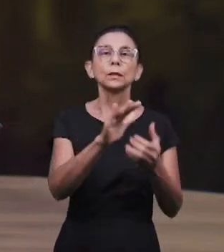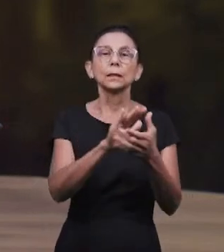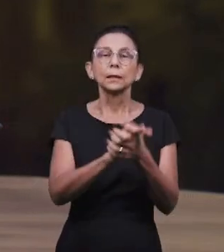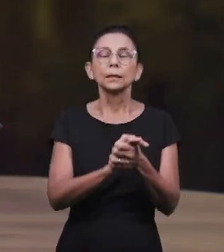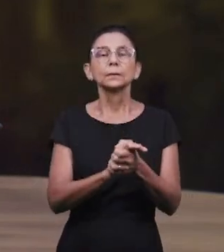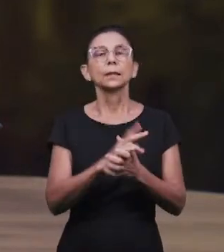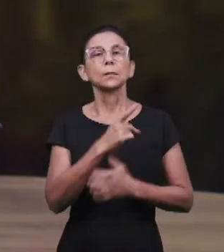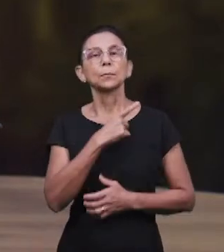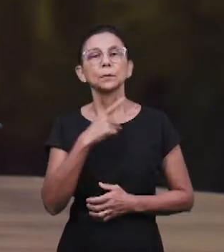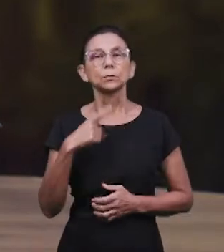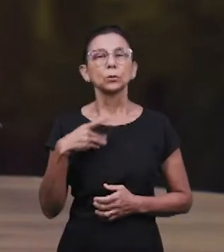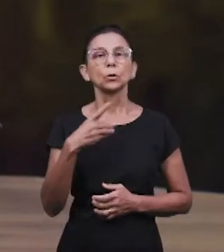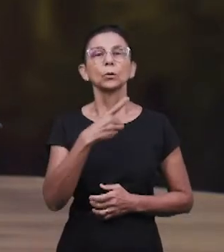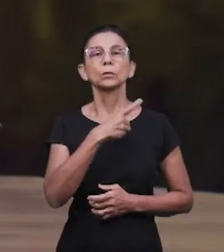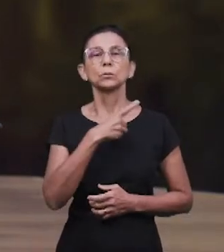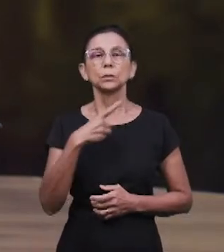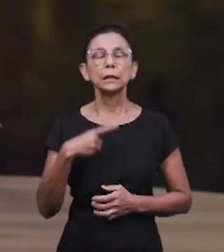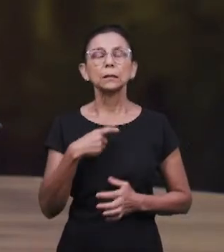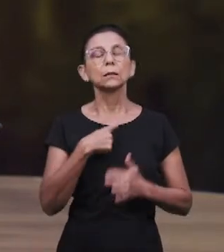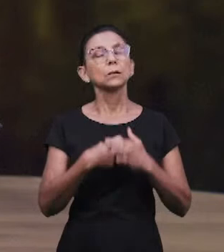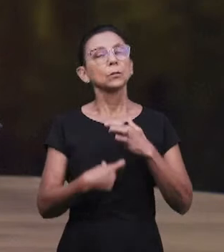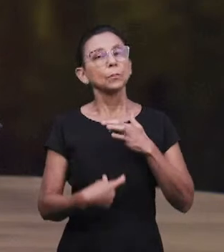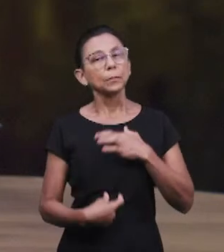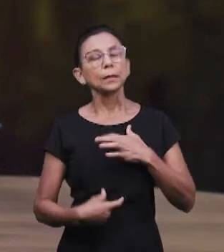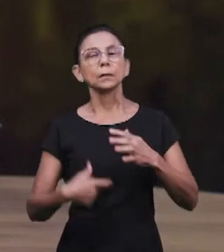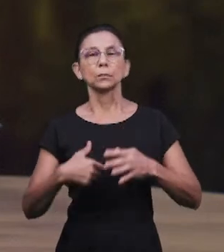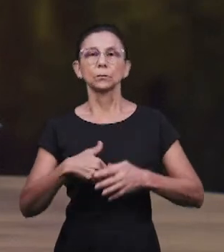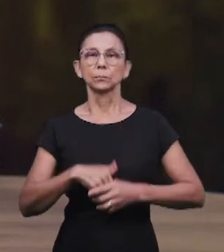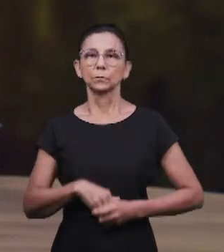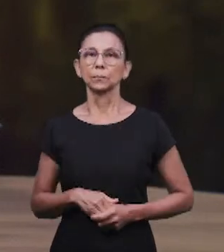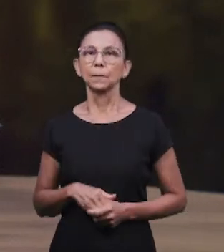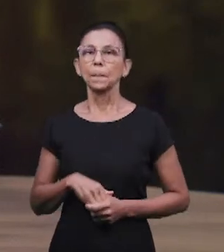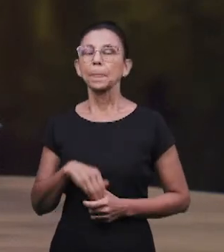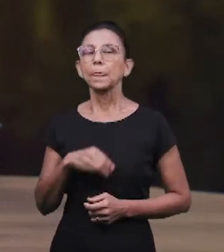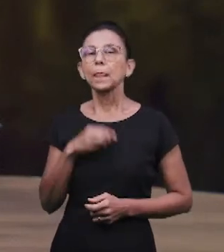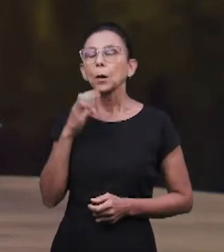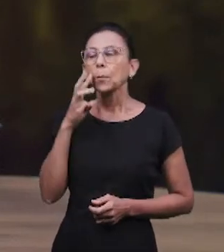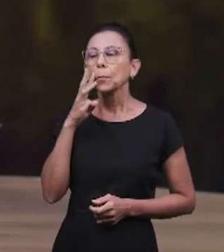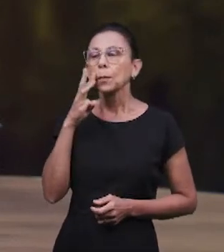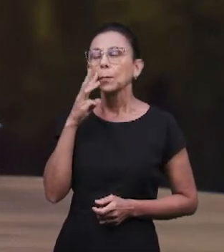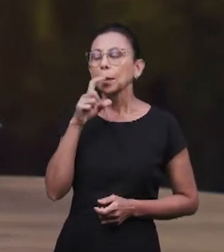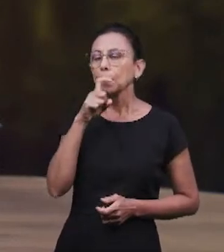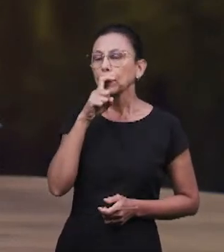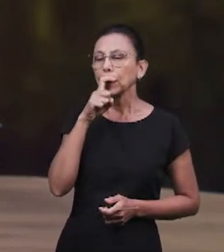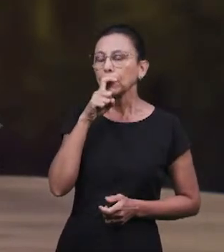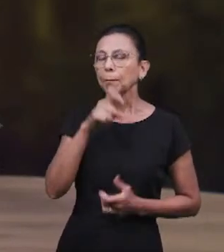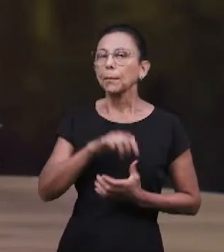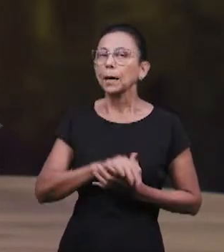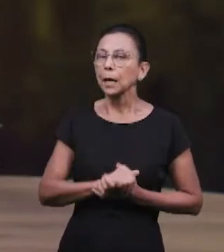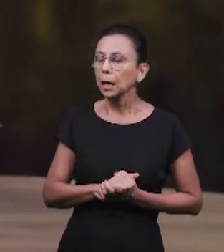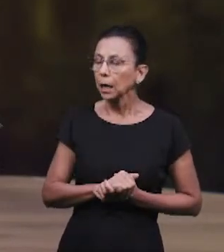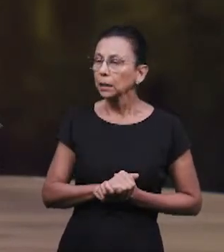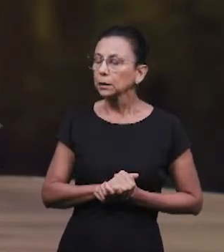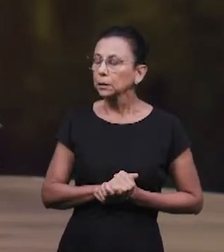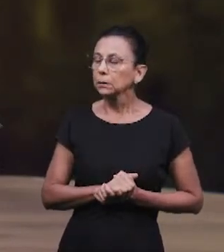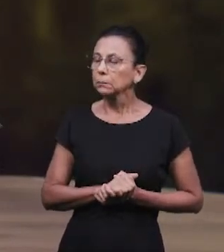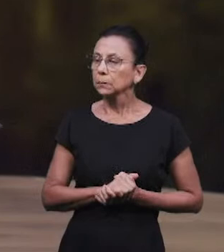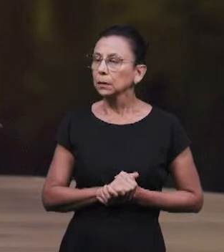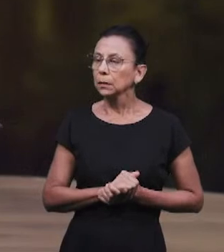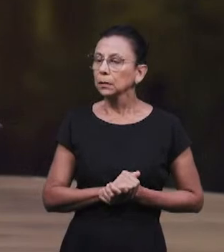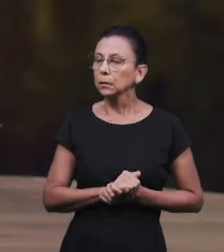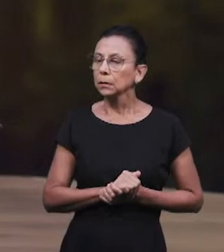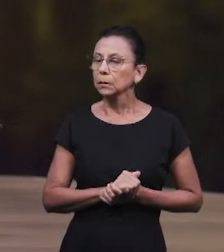se casarem. Então, mamãe e papai são um casal que soube escolher um ao outro